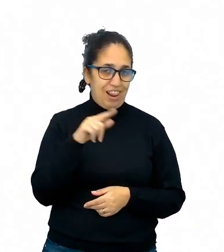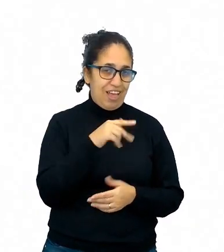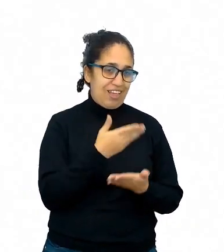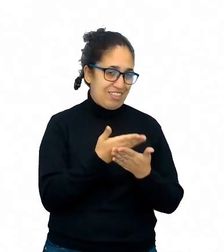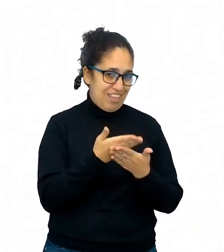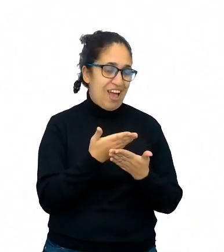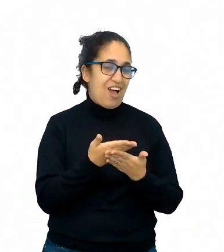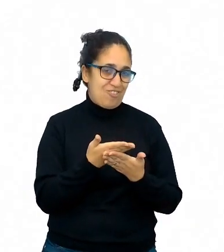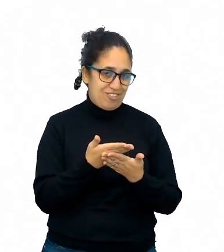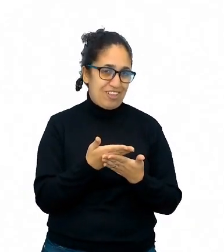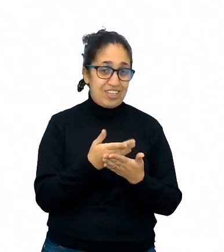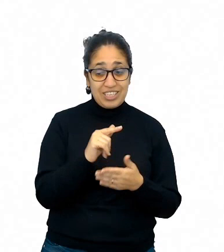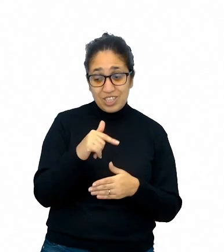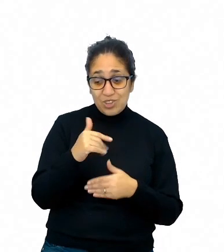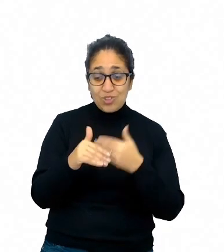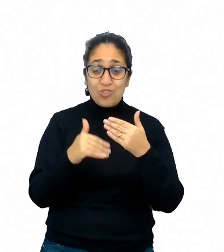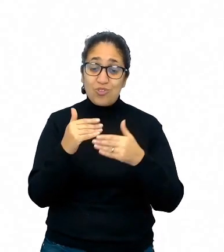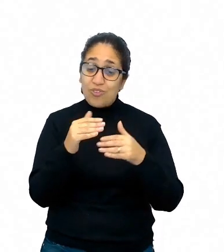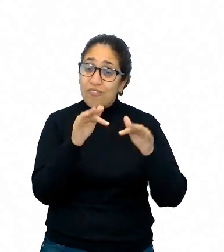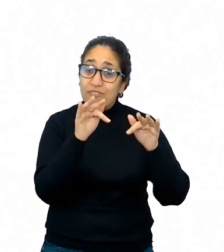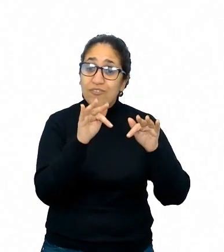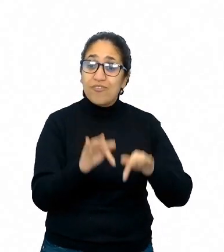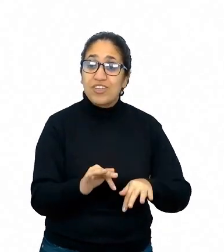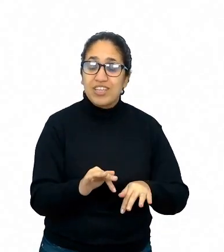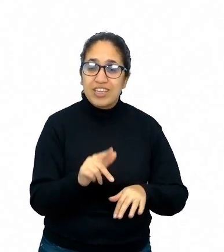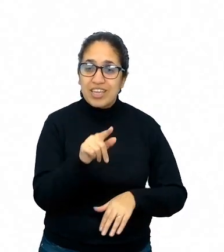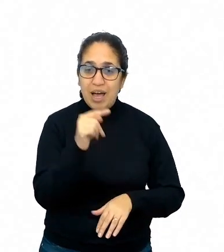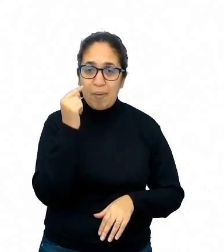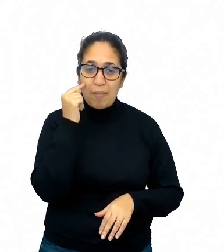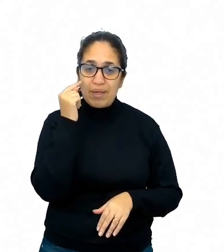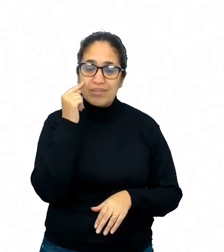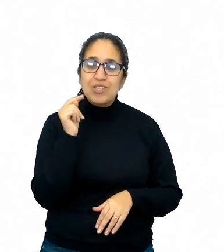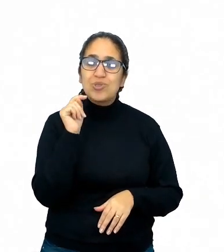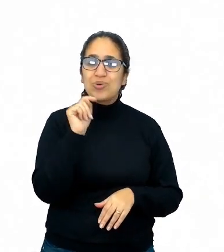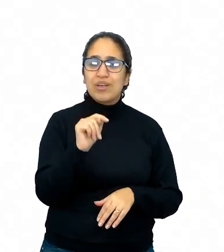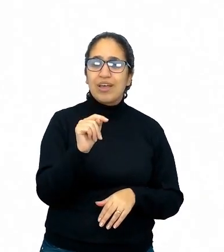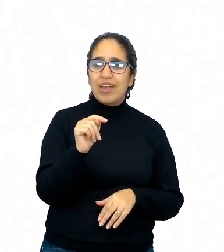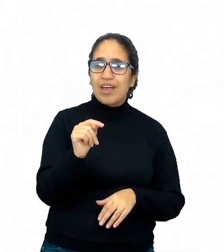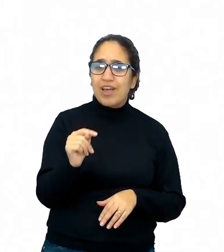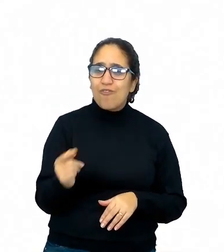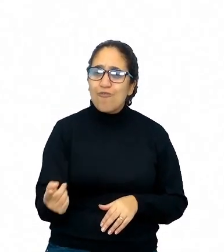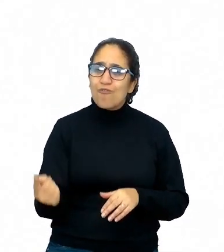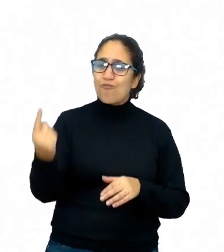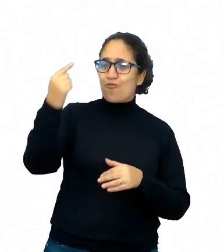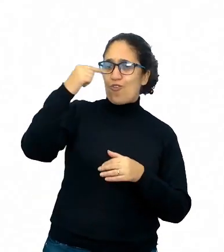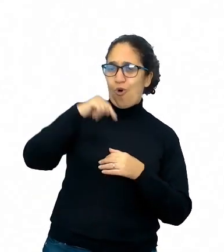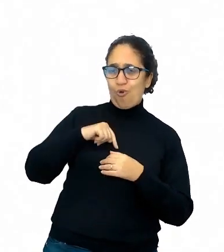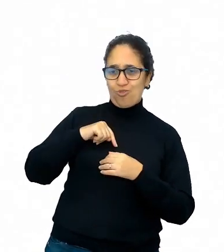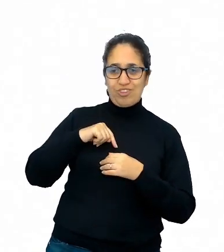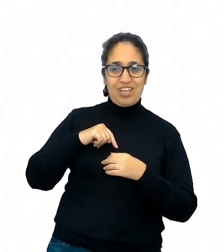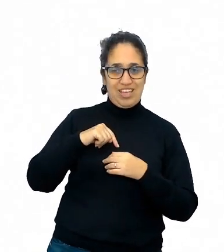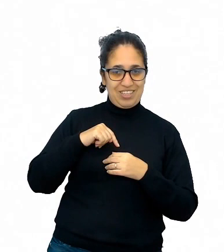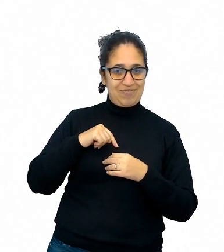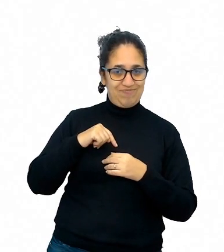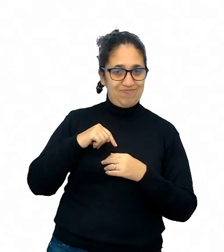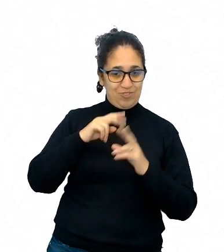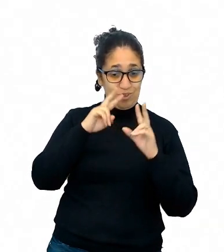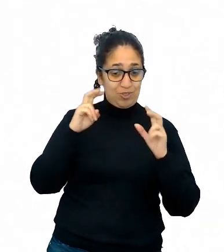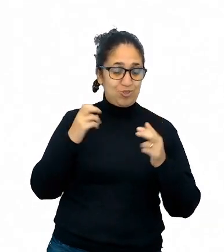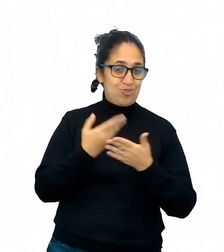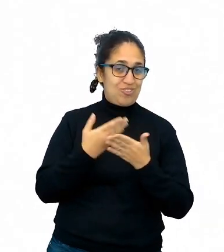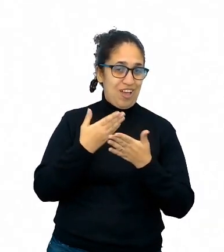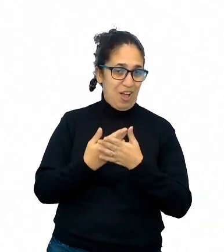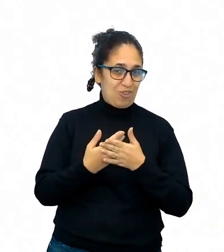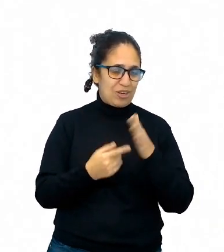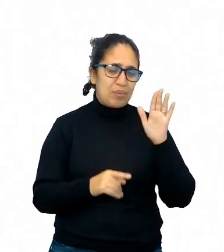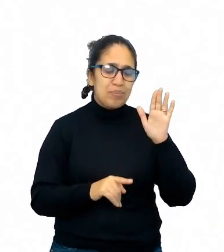de vocês. E no finalizando, é sempre pensando na retomada do que foi aquela aula e perguntando para